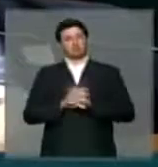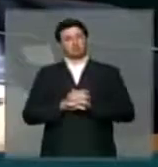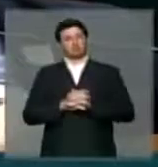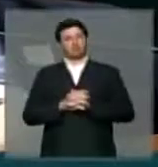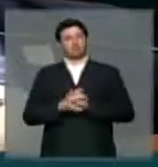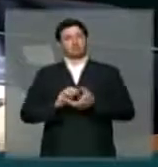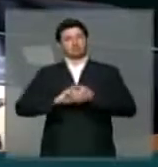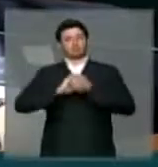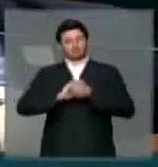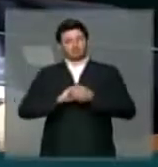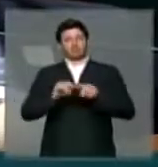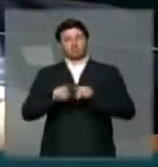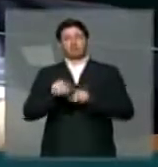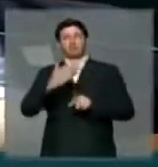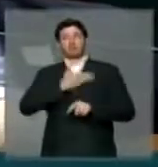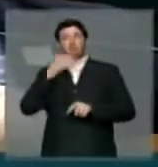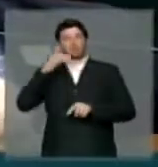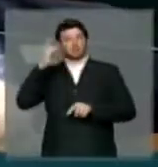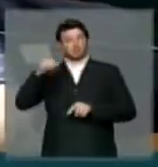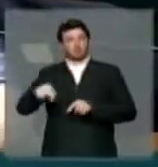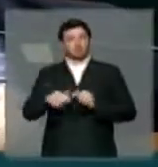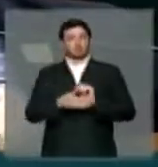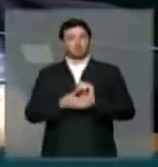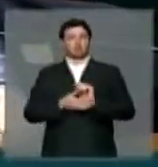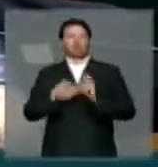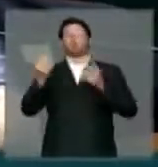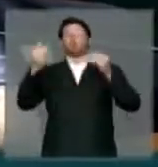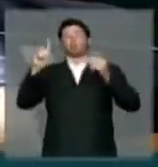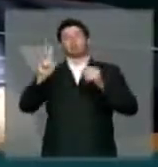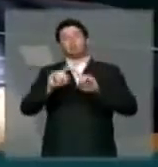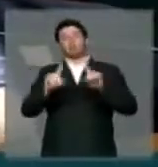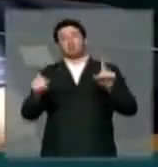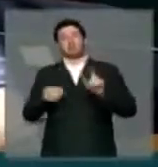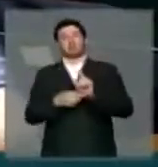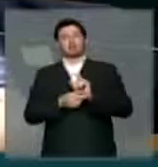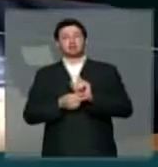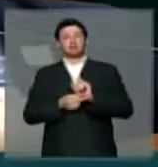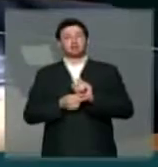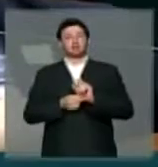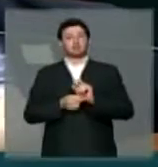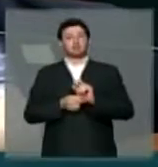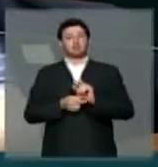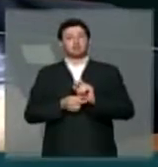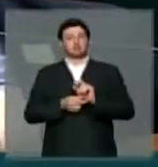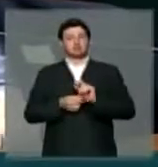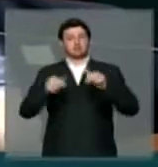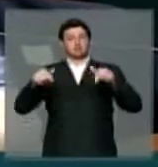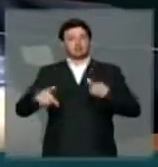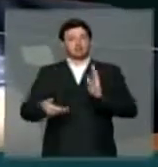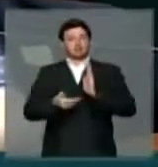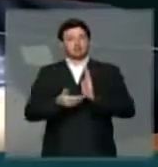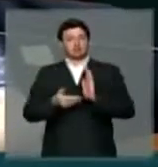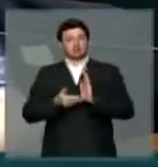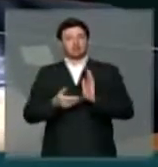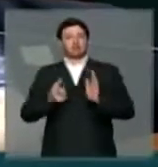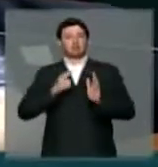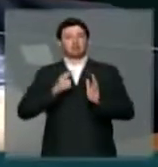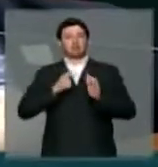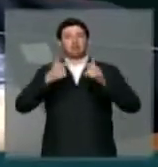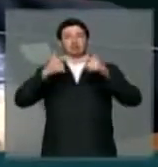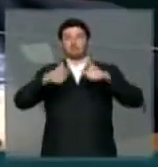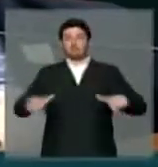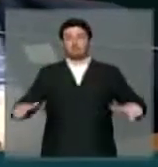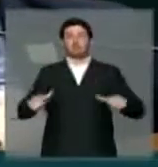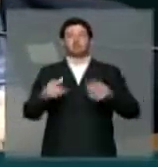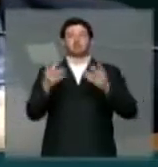Eu saúdo também meus colegas parlamentares, não são muitos, porque a casa, nesse período, já passa por um esvaziamento